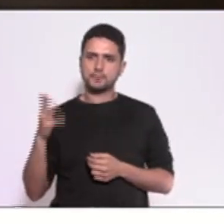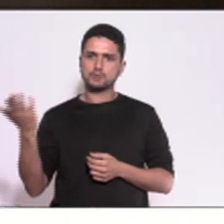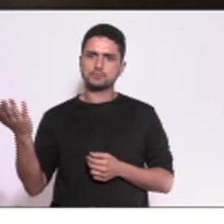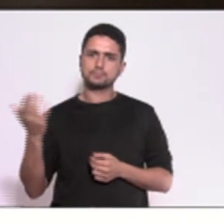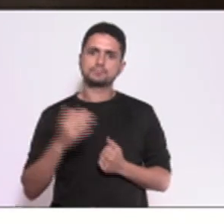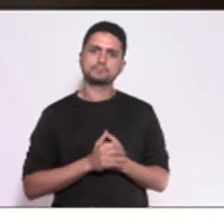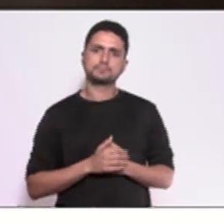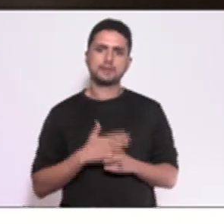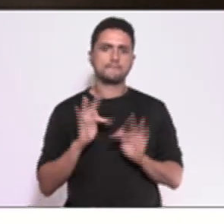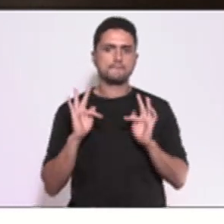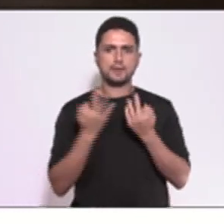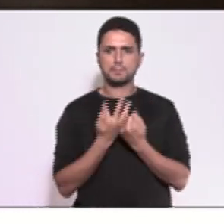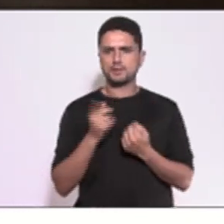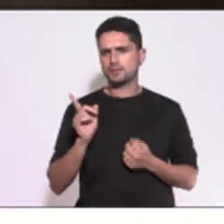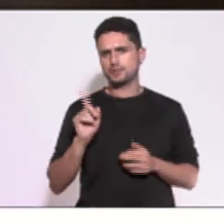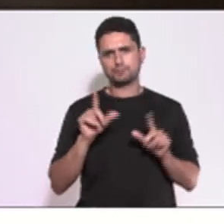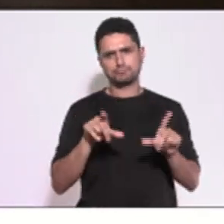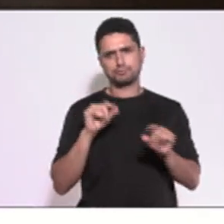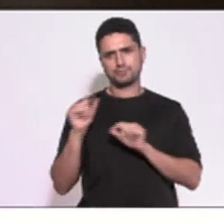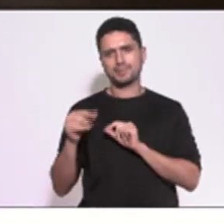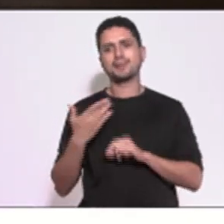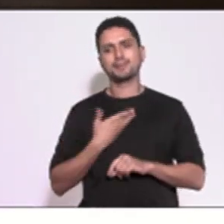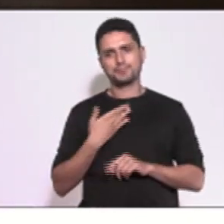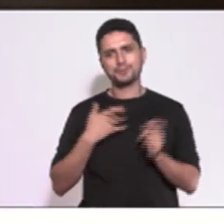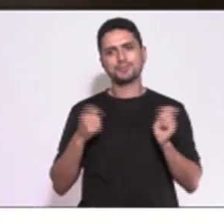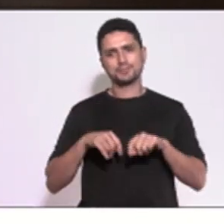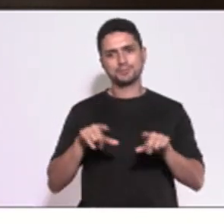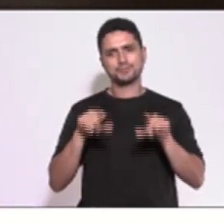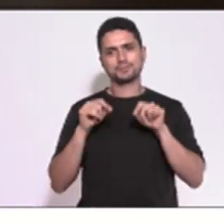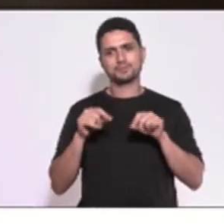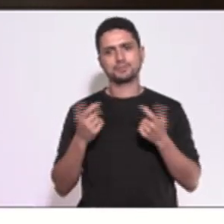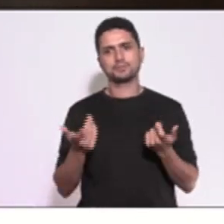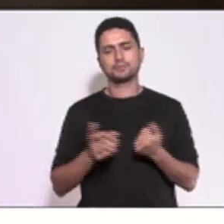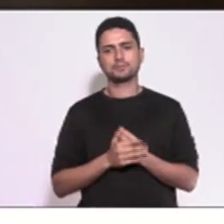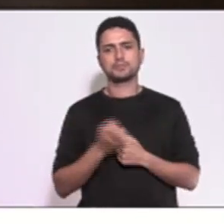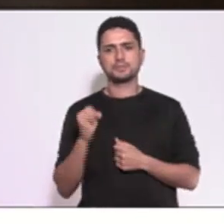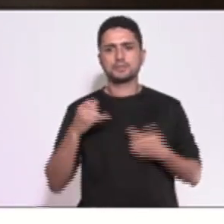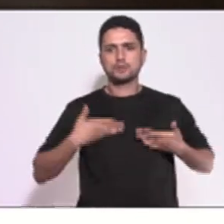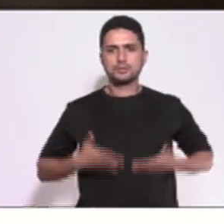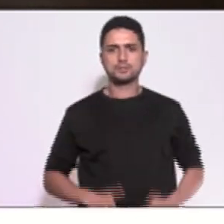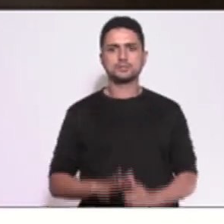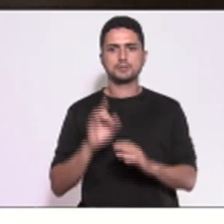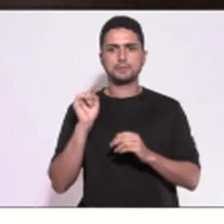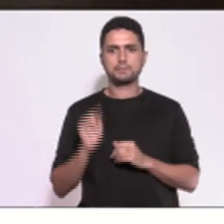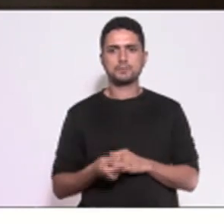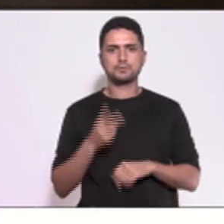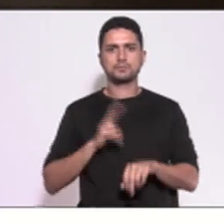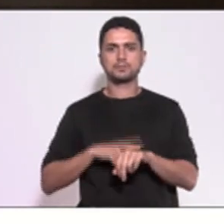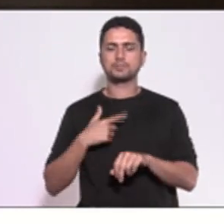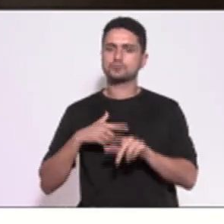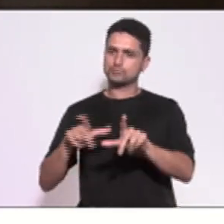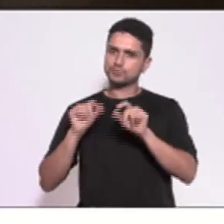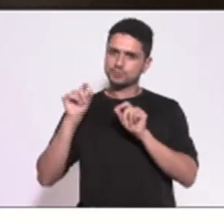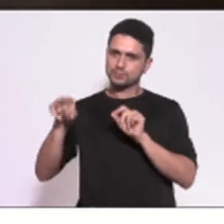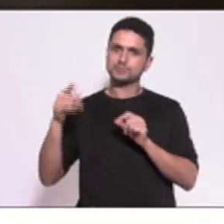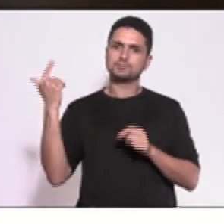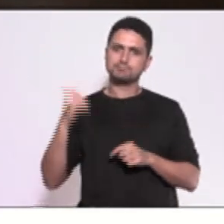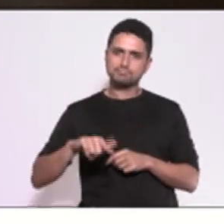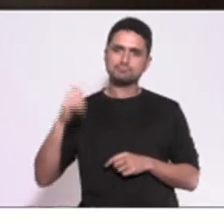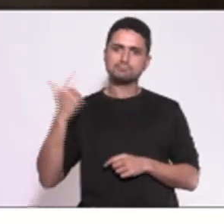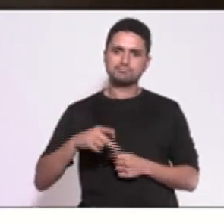família a gente não escolhe, amigo sim, e se eu nascesse 1000 vezes, eu te escolhia para ser meu amigo.